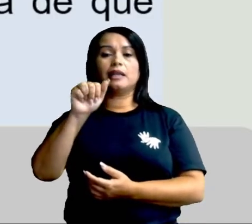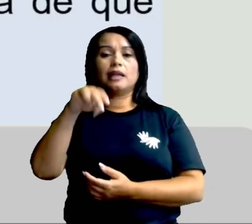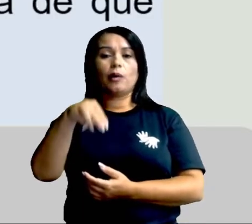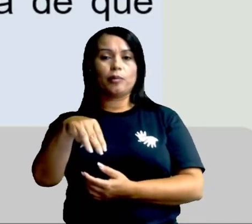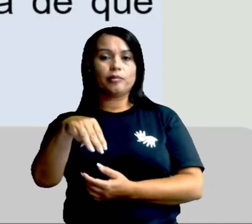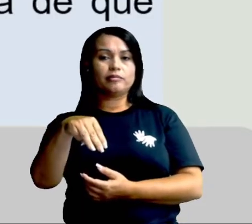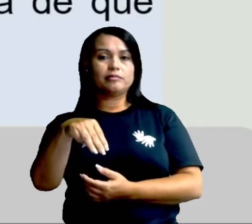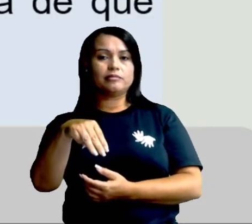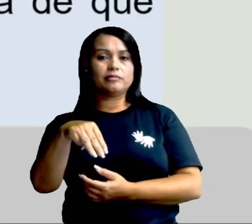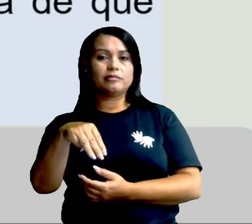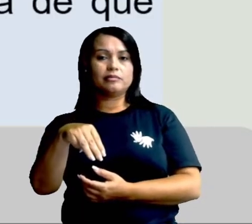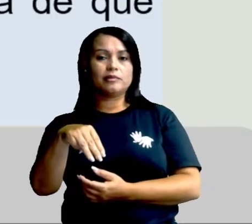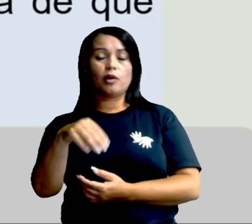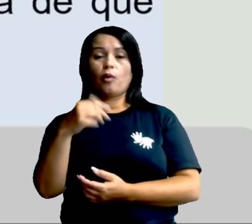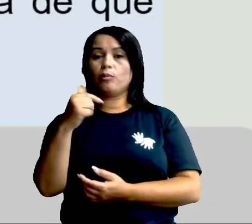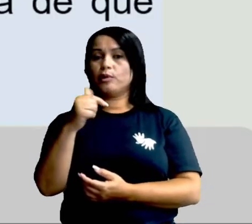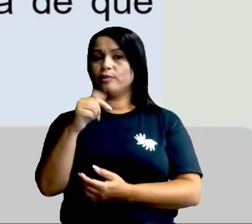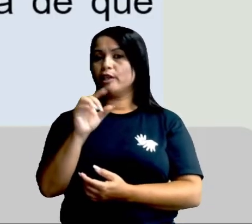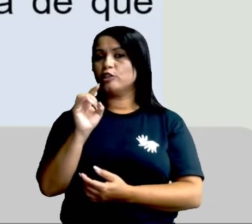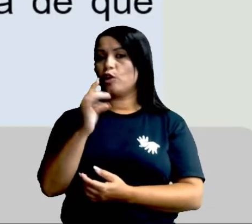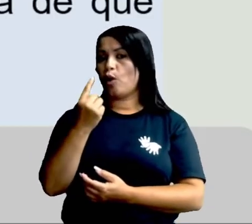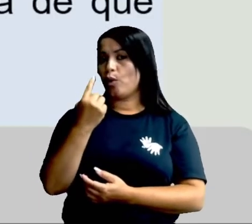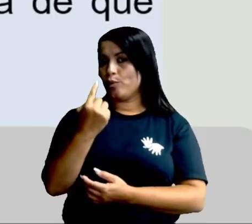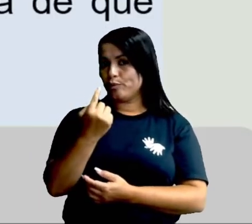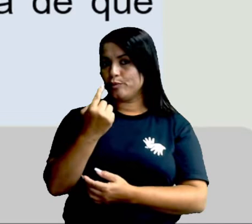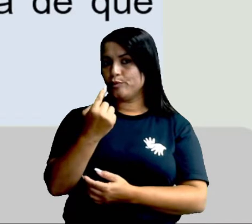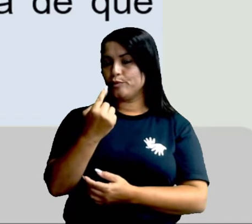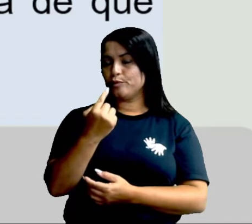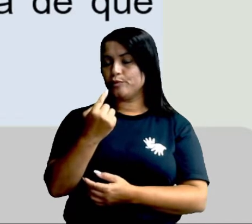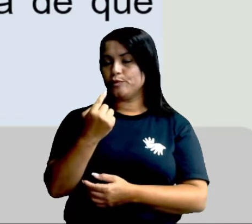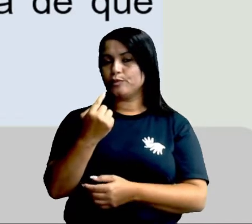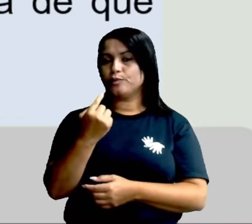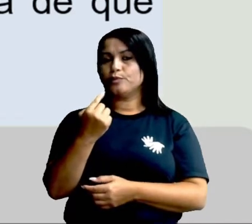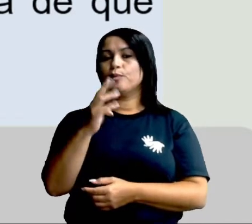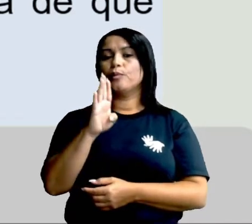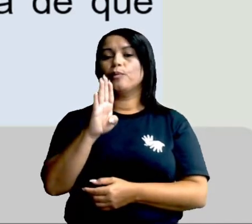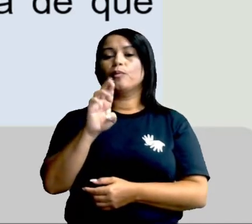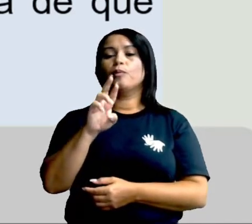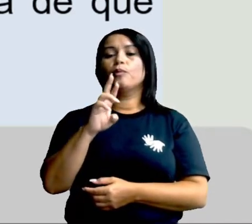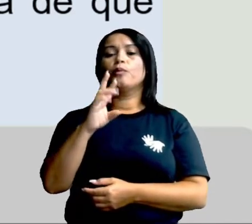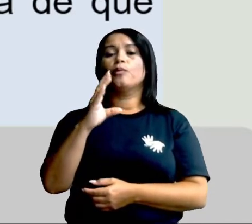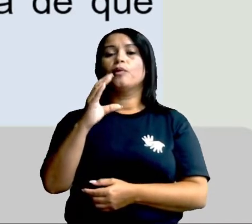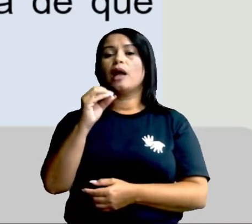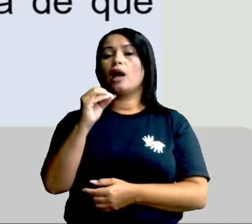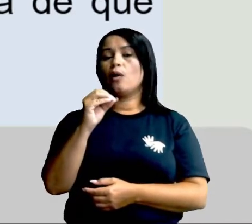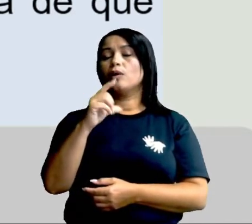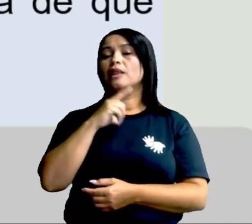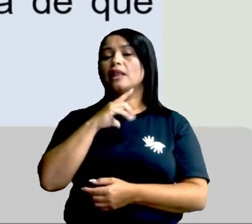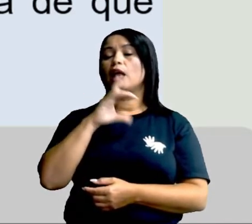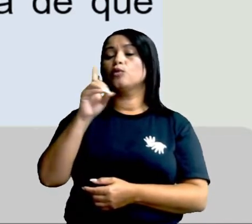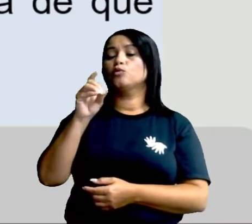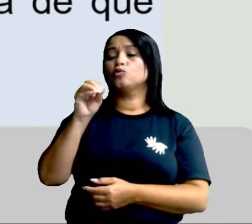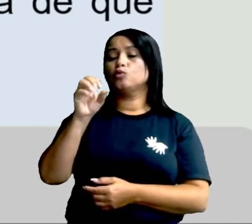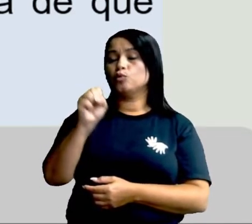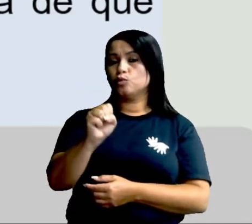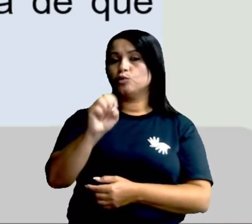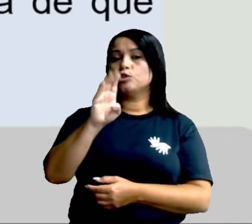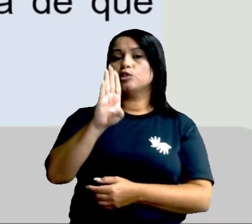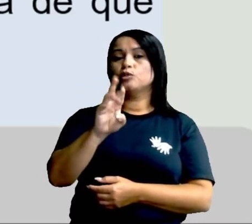saíram. Como não tem só um buraco mais, tá no plural, então saíram dos